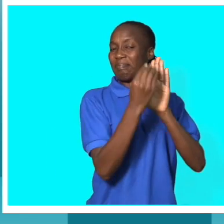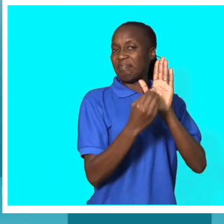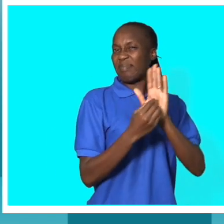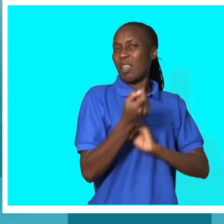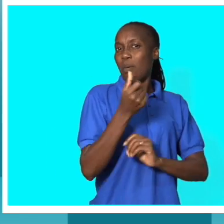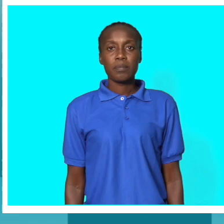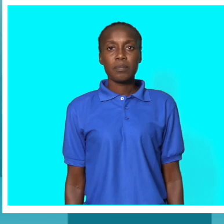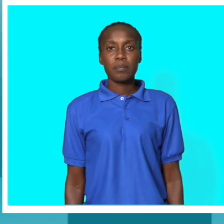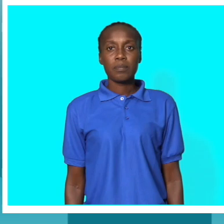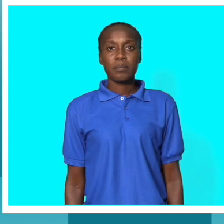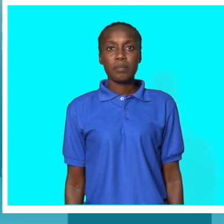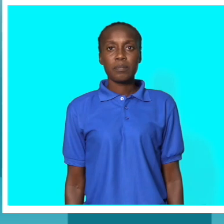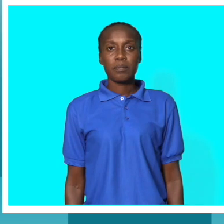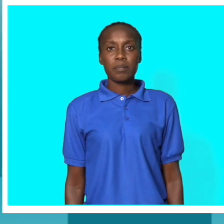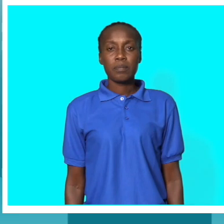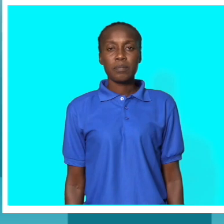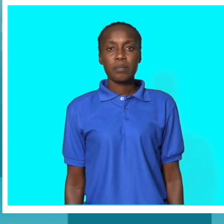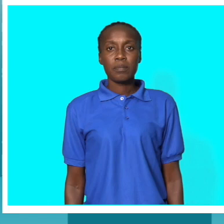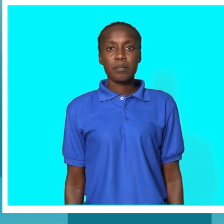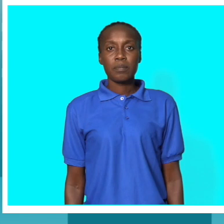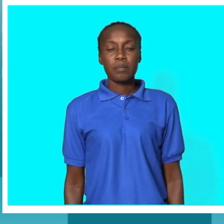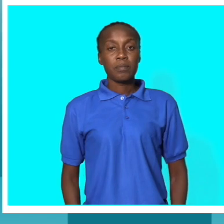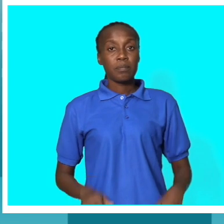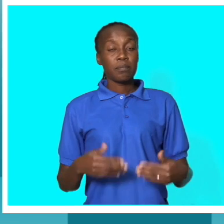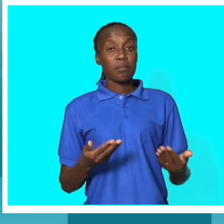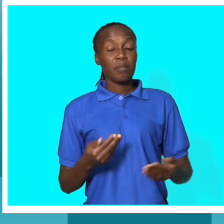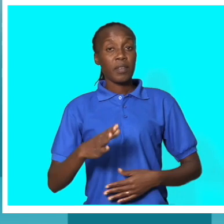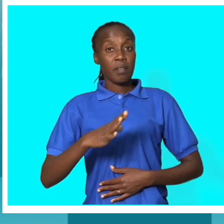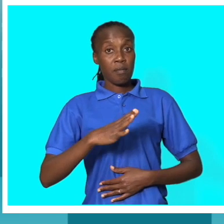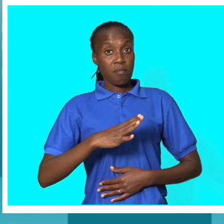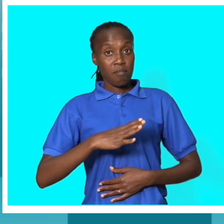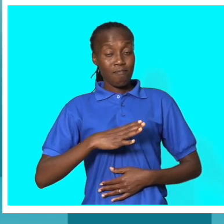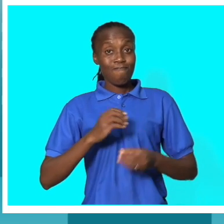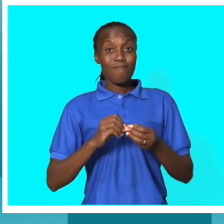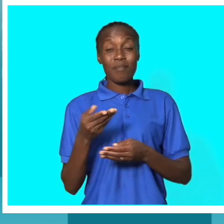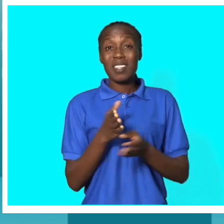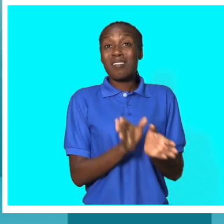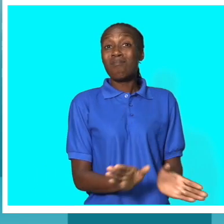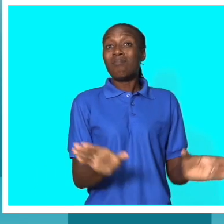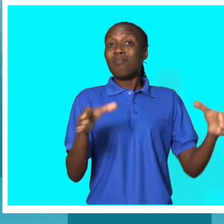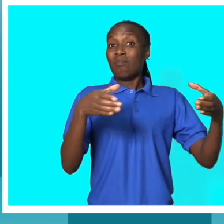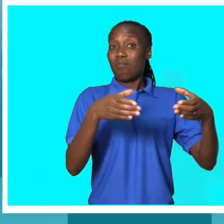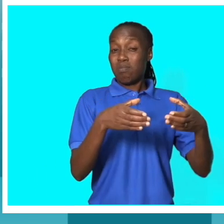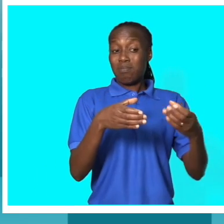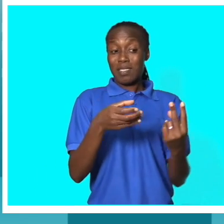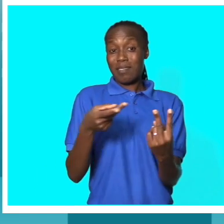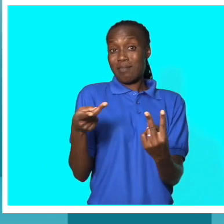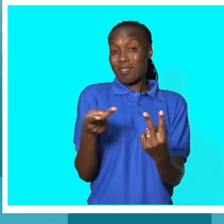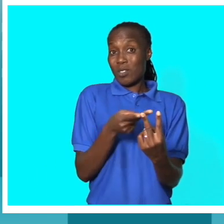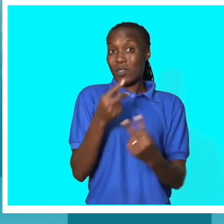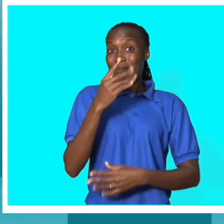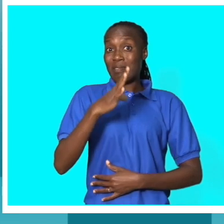a fase seguinte. Estamos em um dos catalogados grupos de morte, porque há duas seleções que são